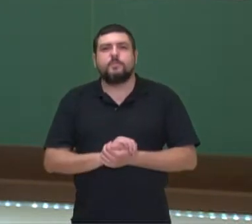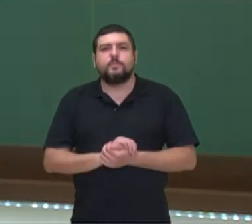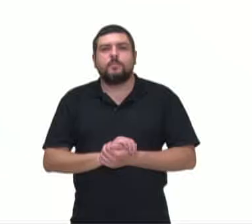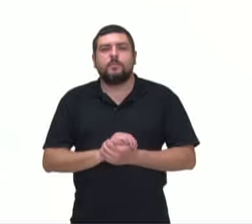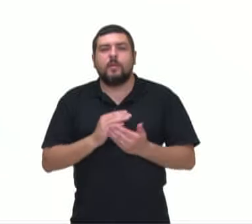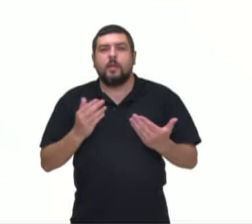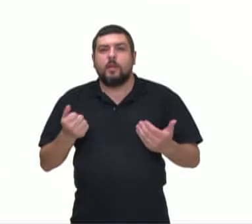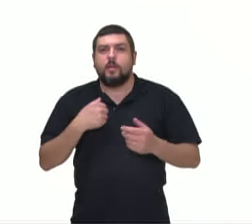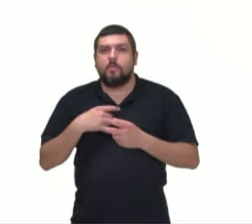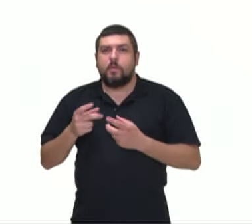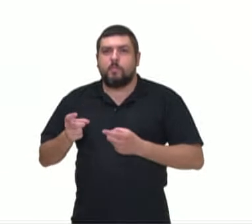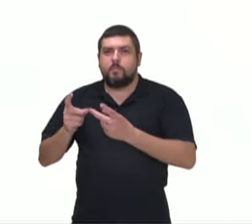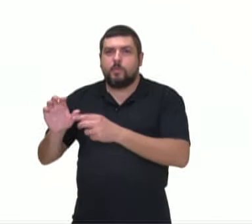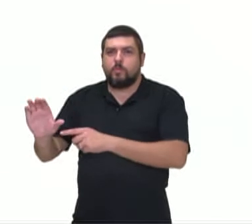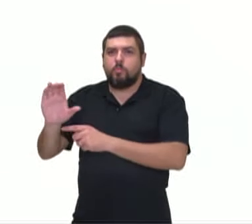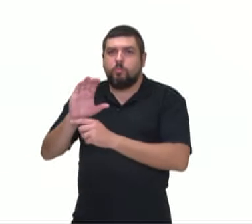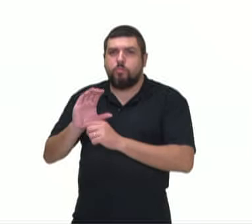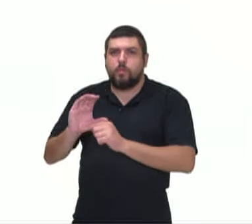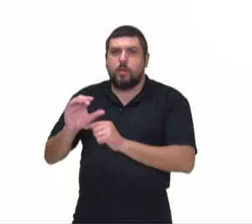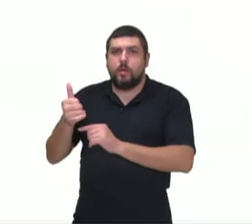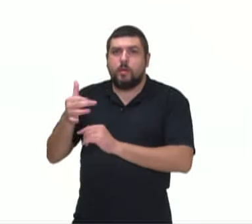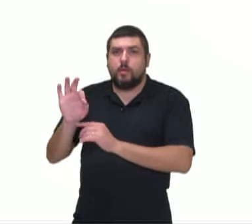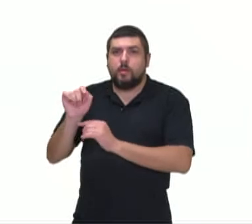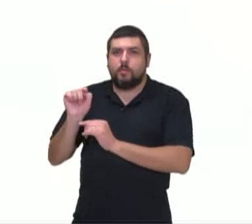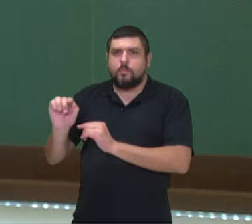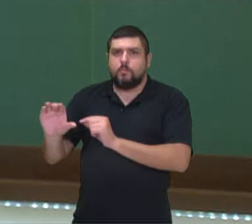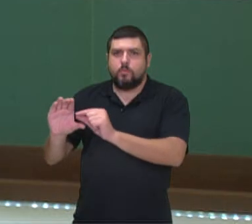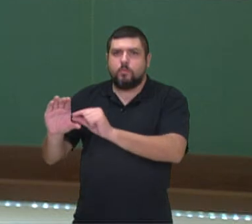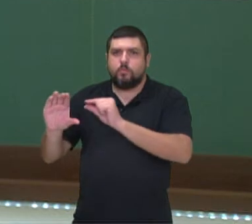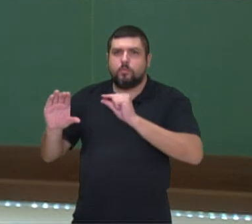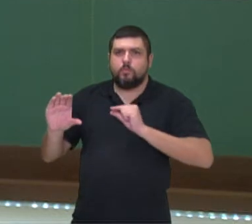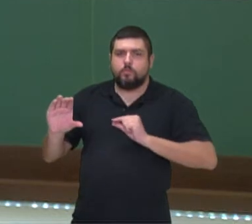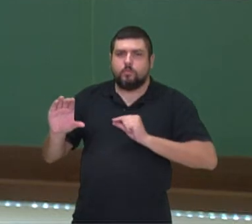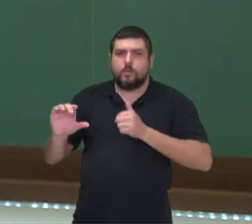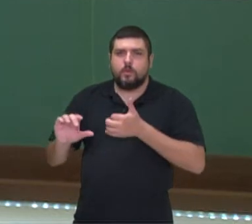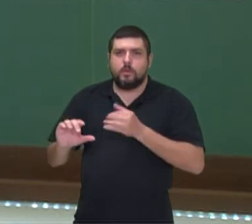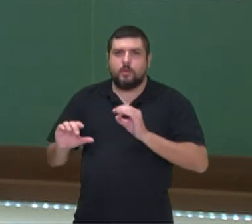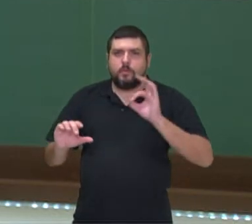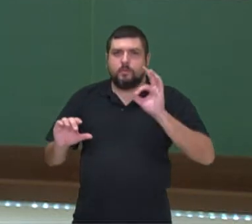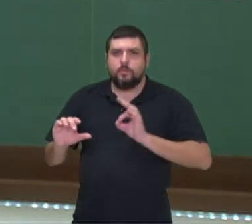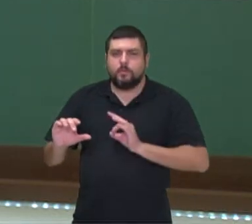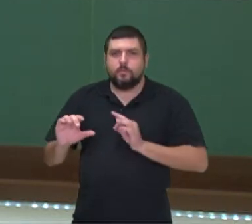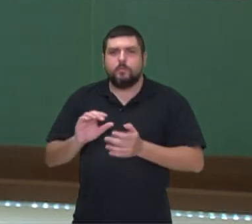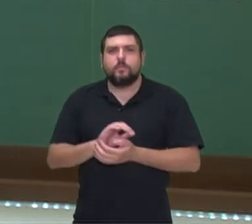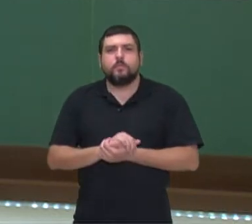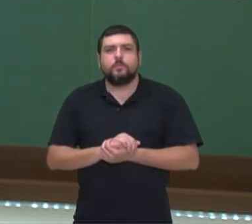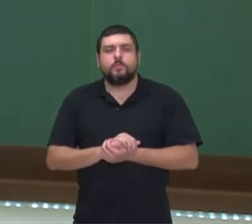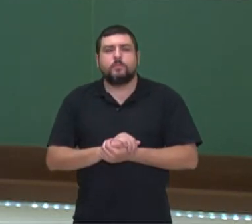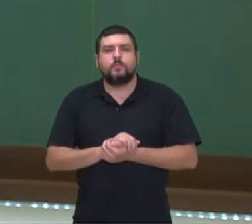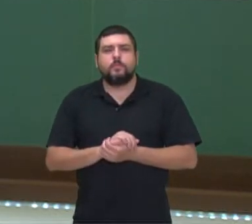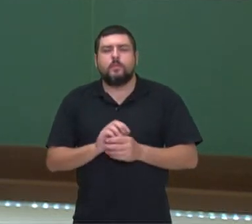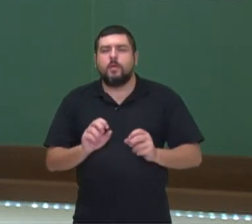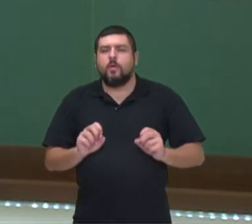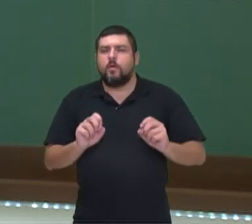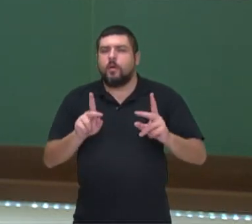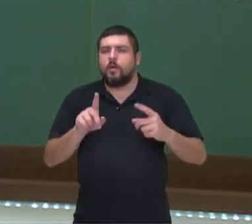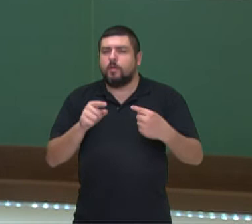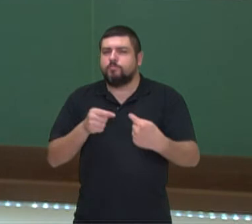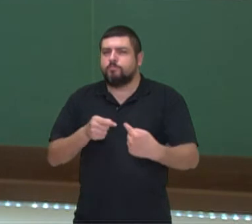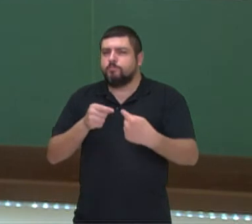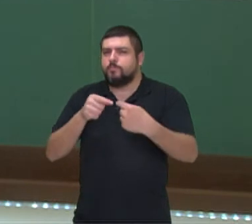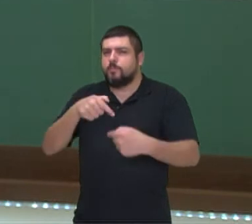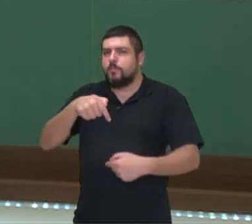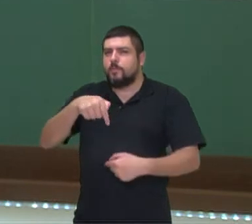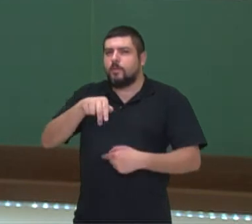tirado 10% lá de 10.000, beleza? Então, vamos lá. Que tal fazer um quiz agora, galera? Para a gente